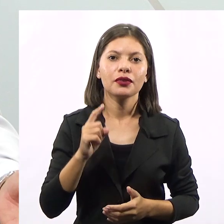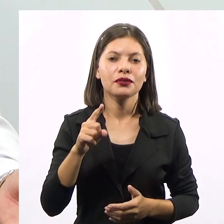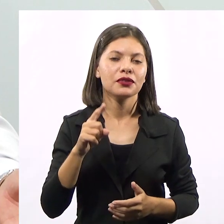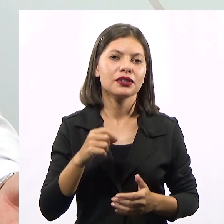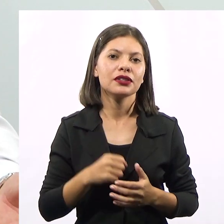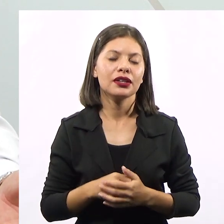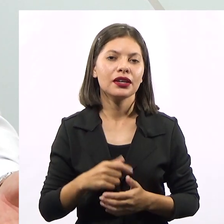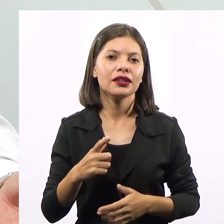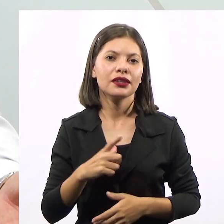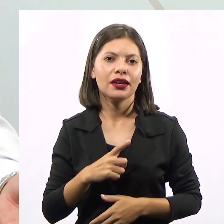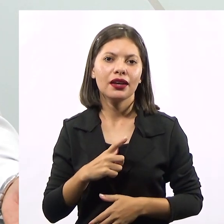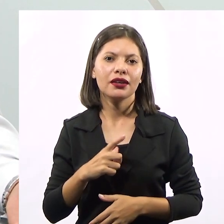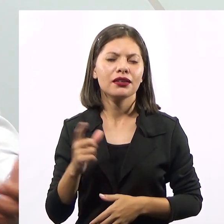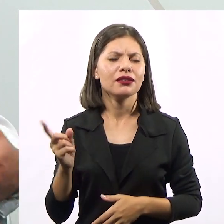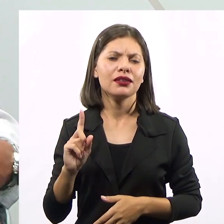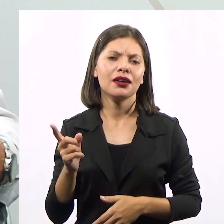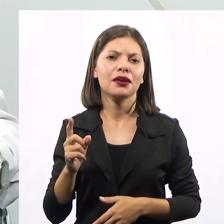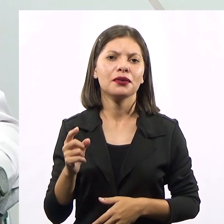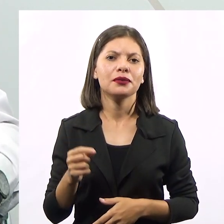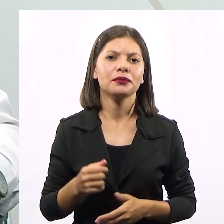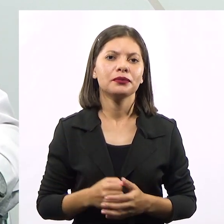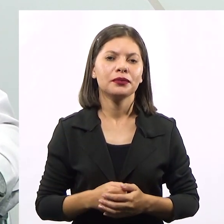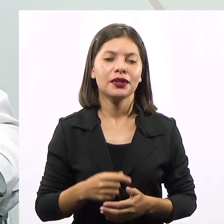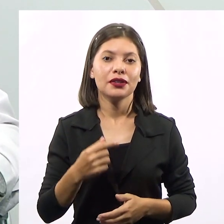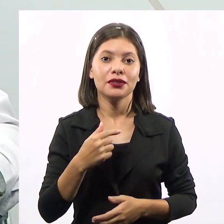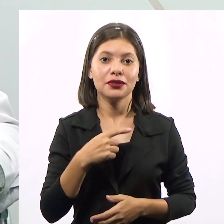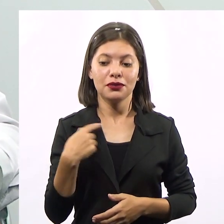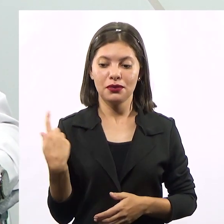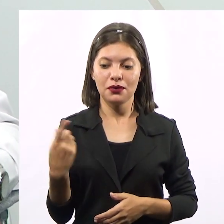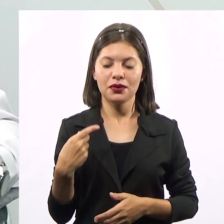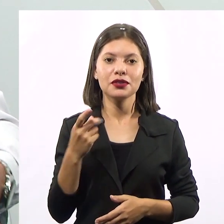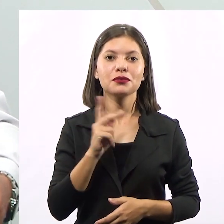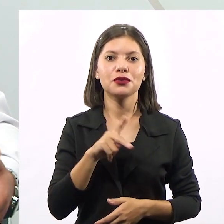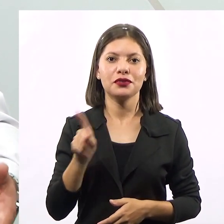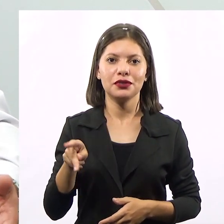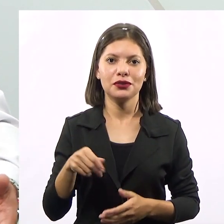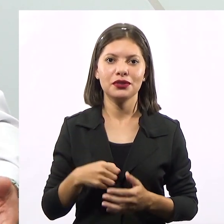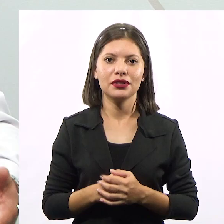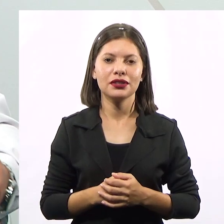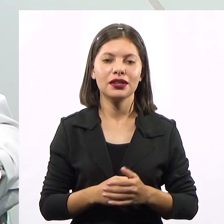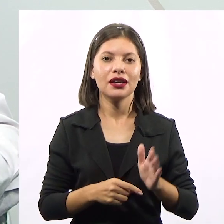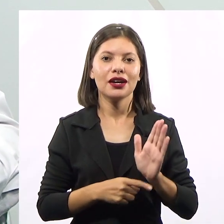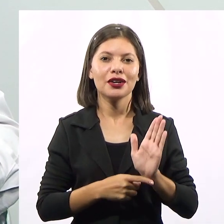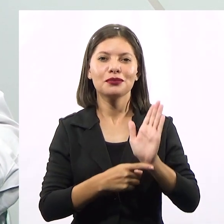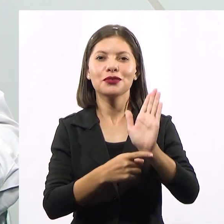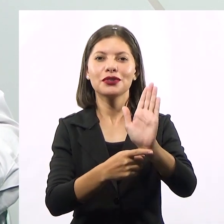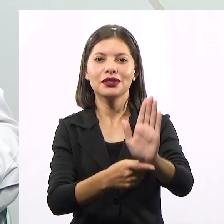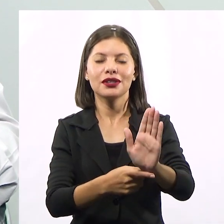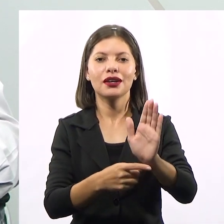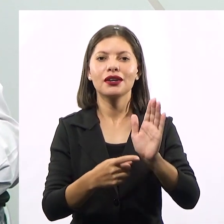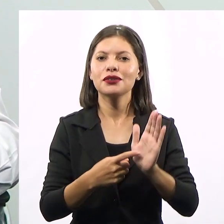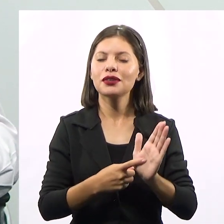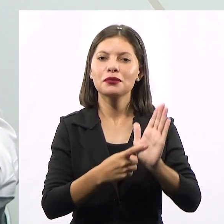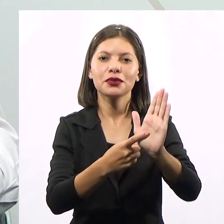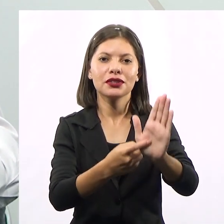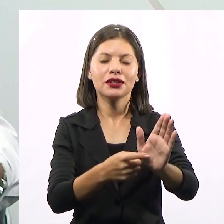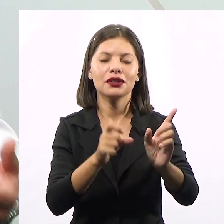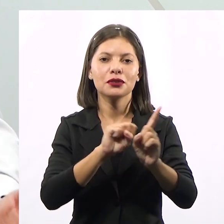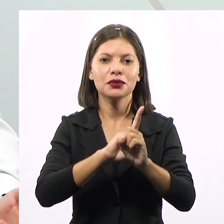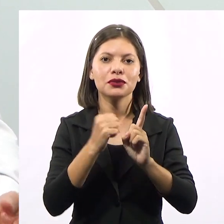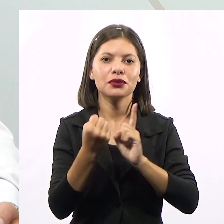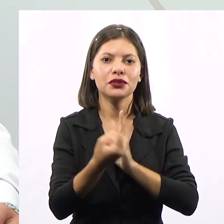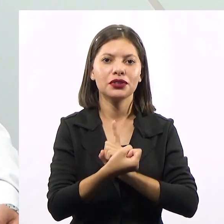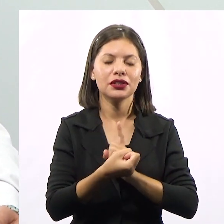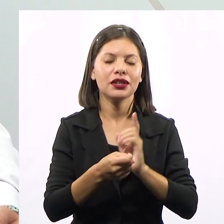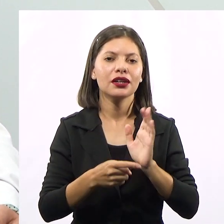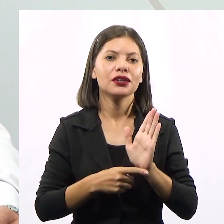Talvez vocês ainda não tenham, mas é a minha tarefa, né? Se a tarefa de vocês é compreender, a minha tarefa é mostrar como